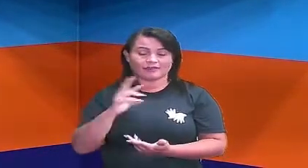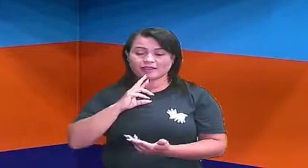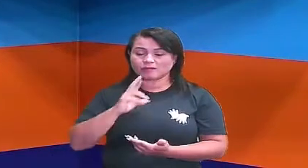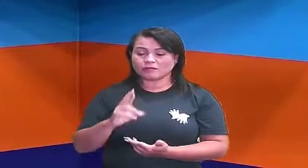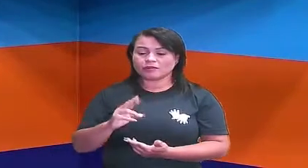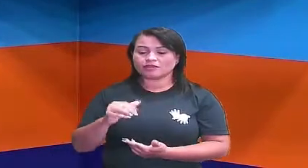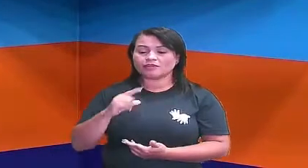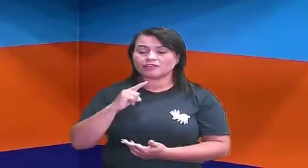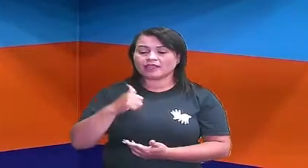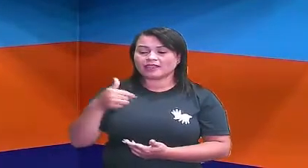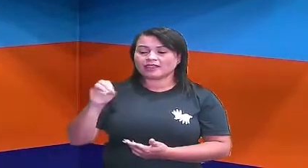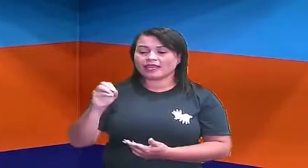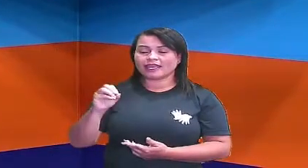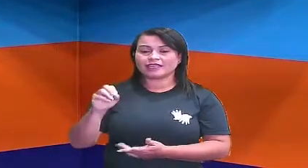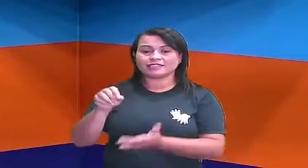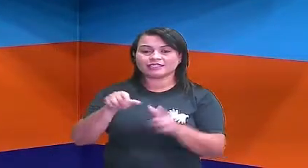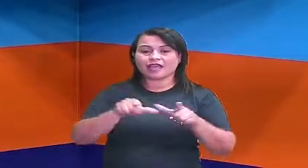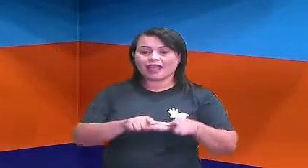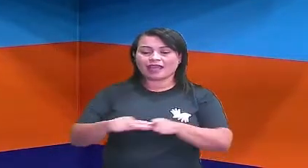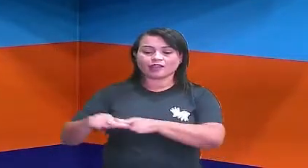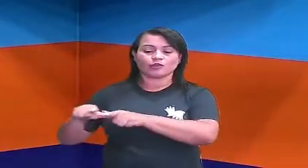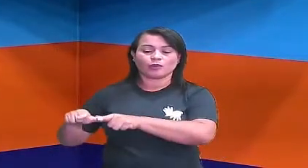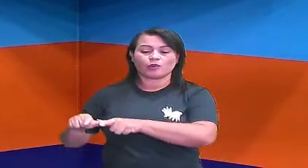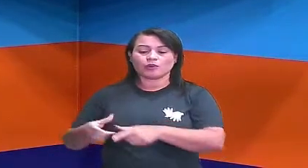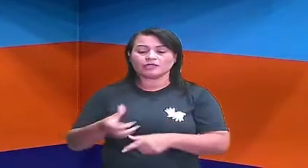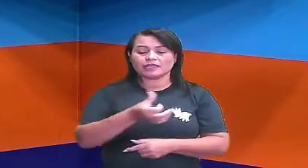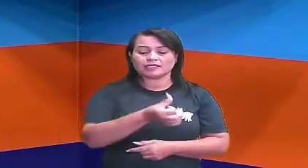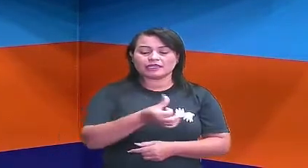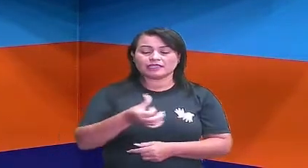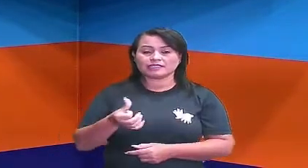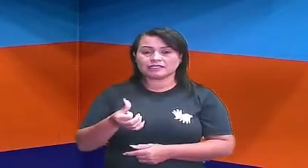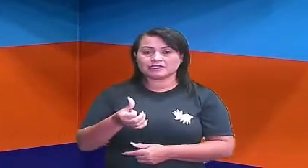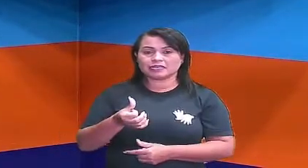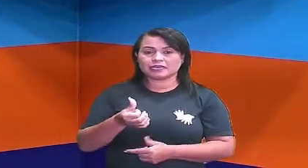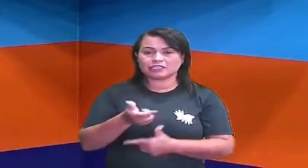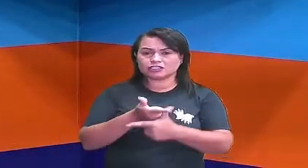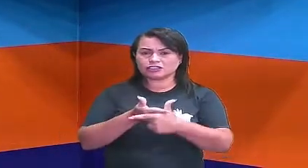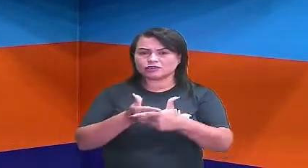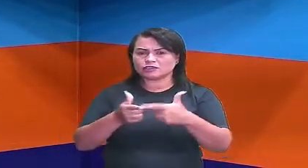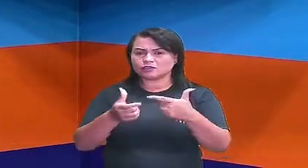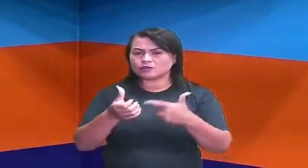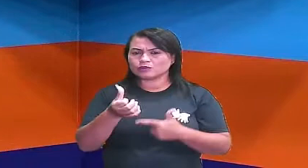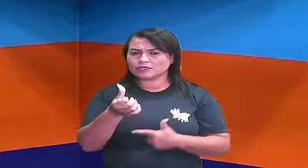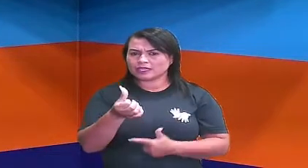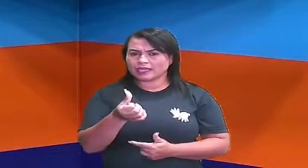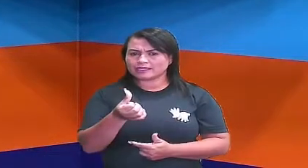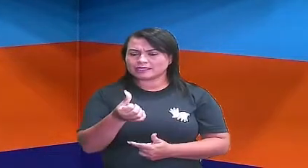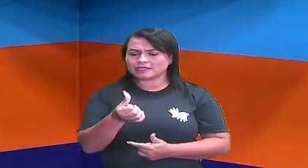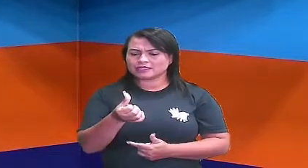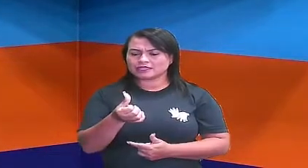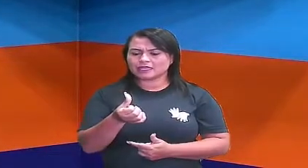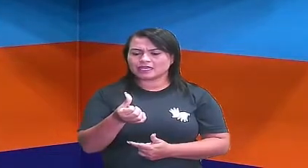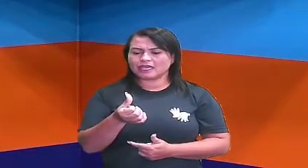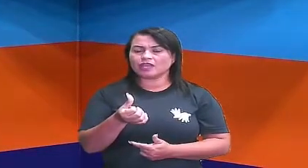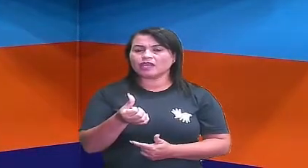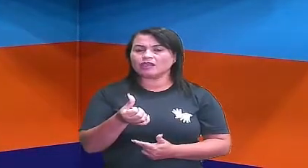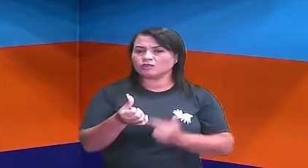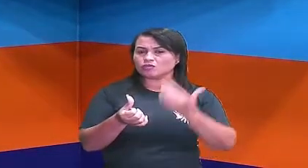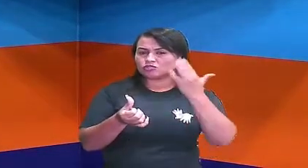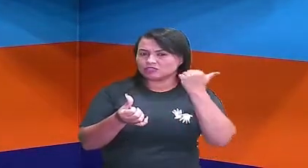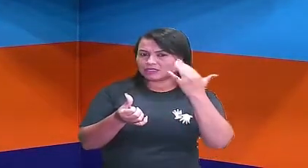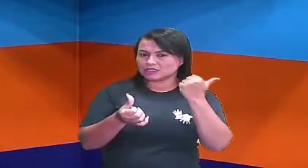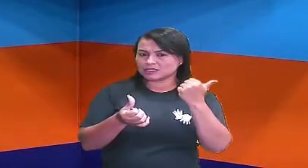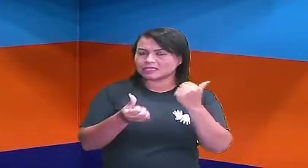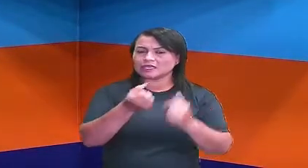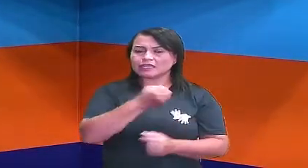tenho 10 cartões. 66 dividido por 6. Opa, é prático. Se eu estou dividindo por 6, né, eu estou dividindo por